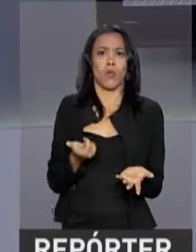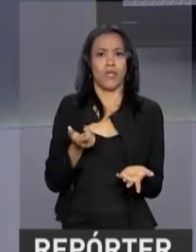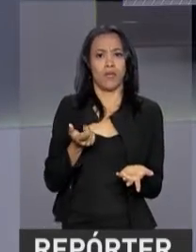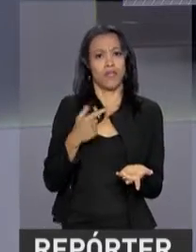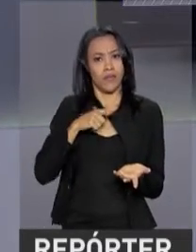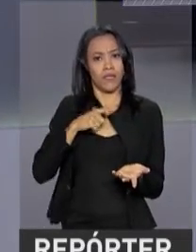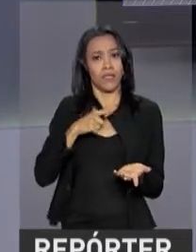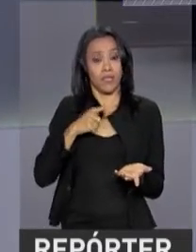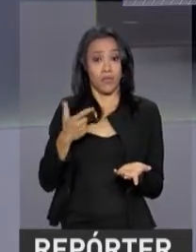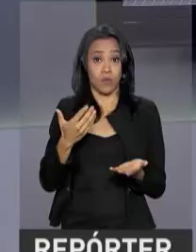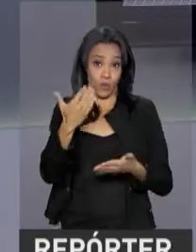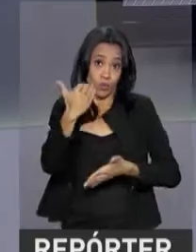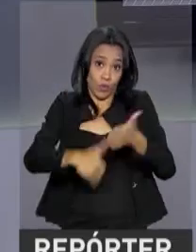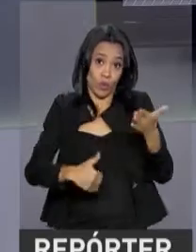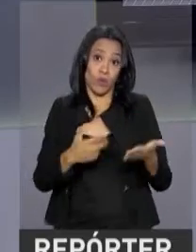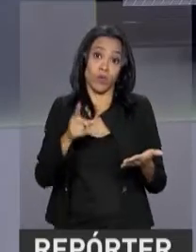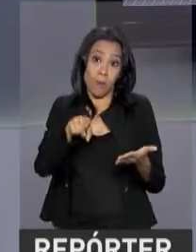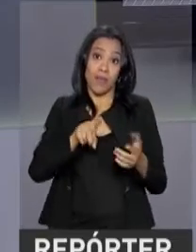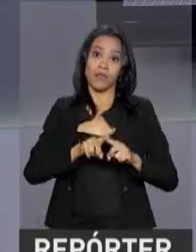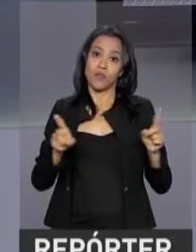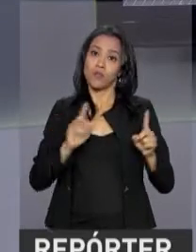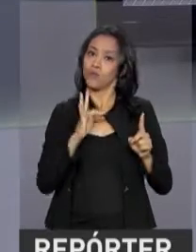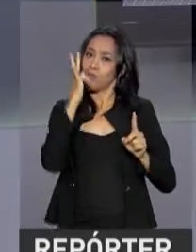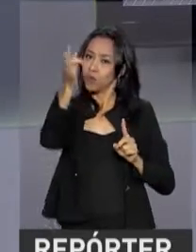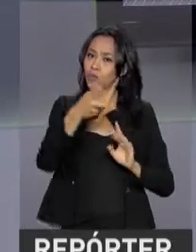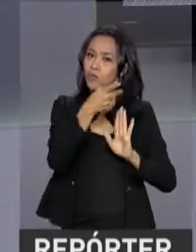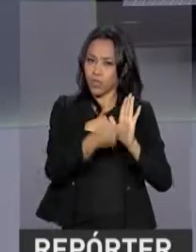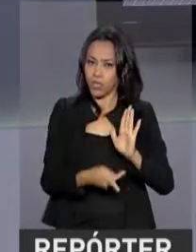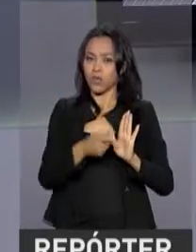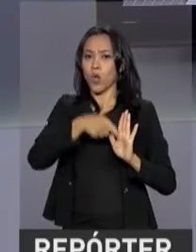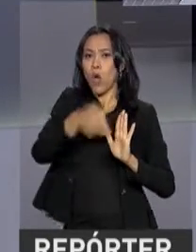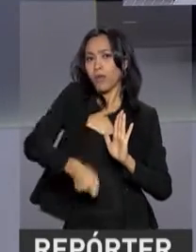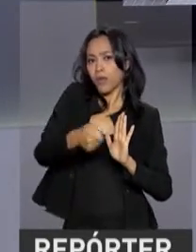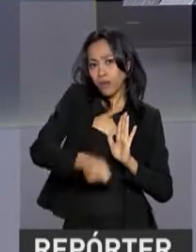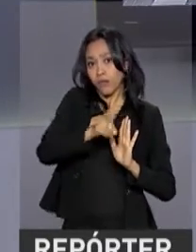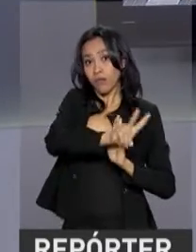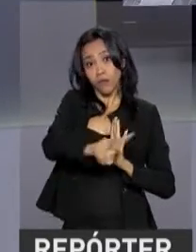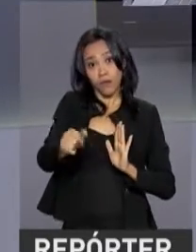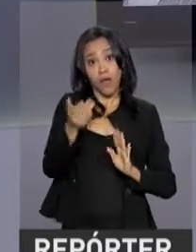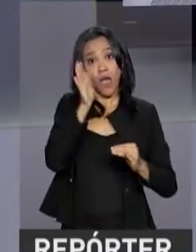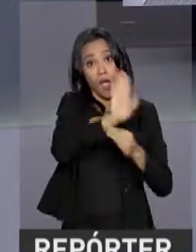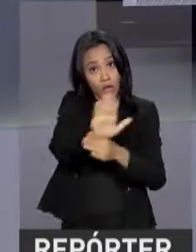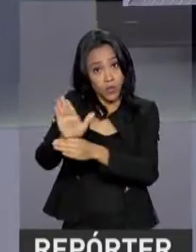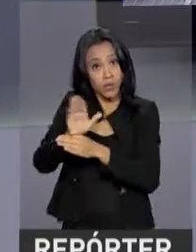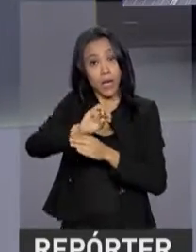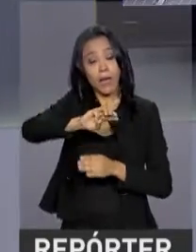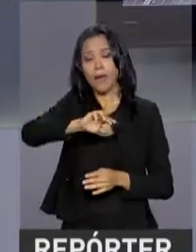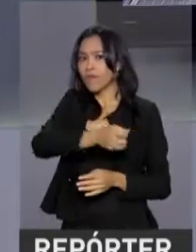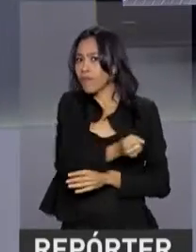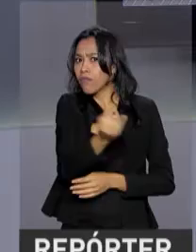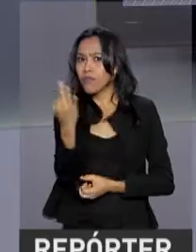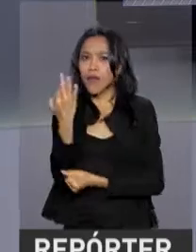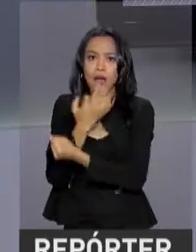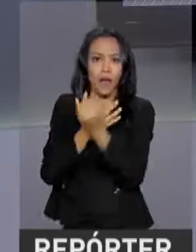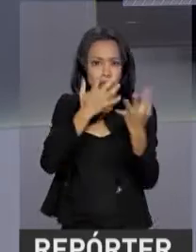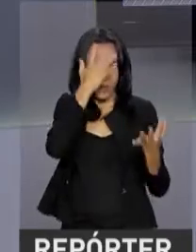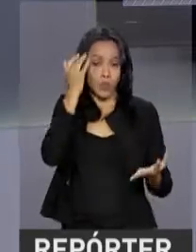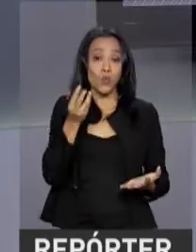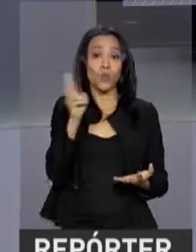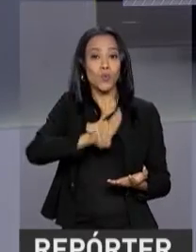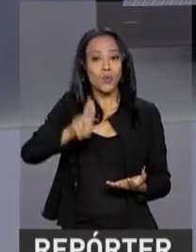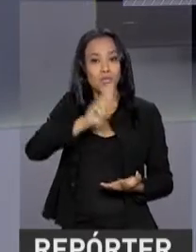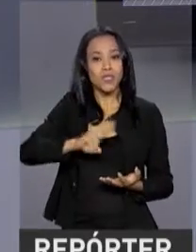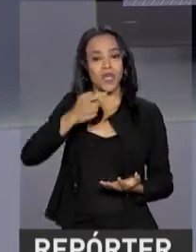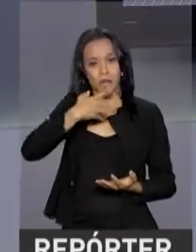um projeto quer tornar a iniciativa obrigatória o que vai permitir a milhões de brasileiros usar o histórico para ter uma nota